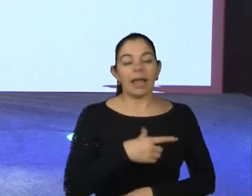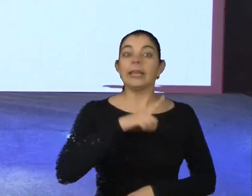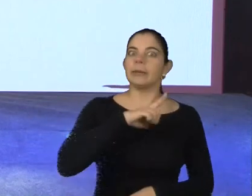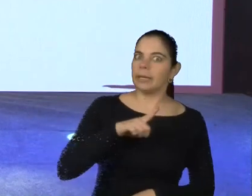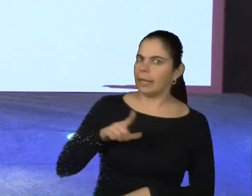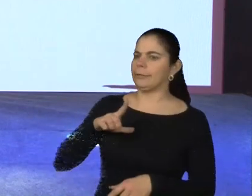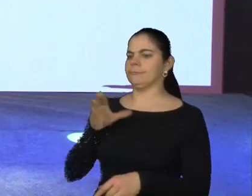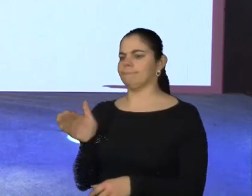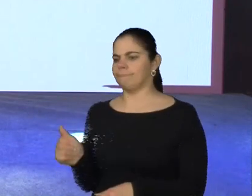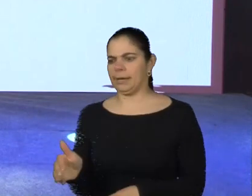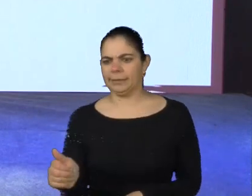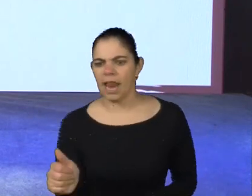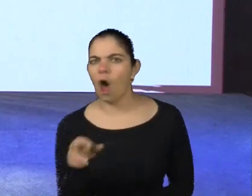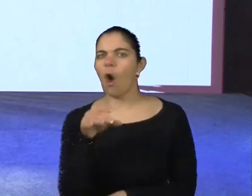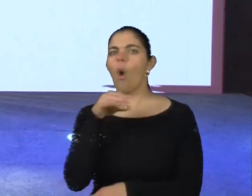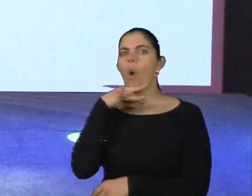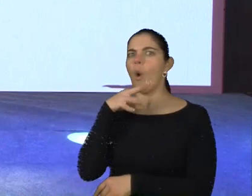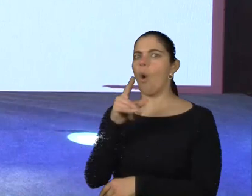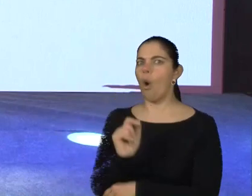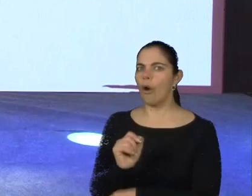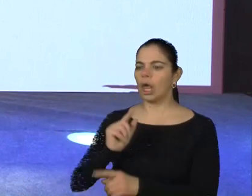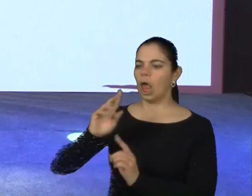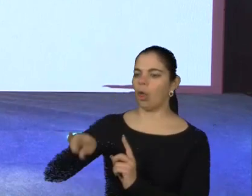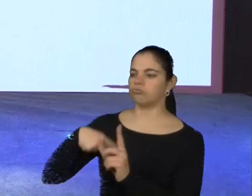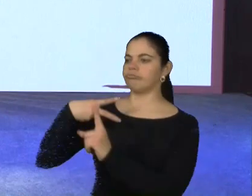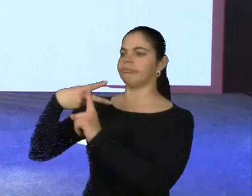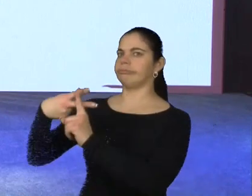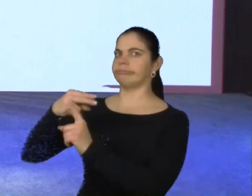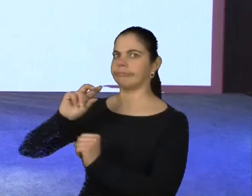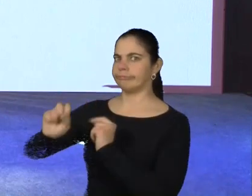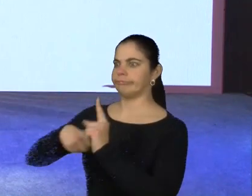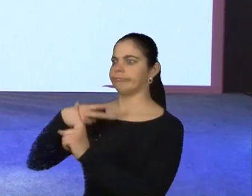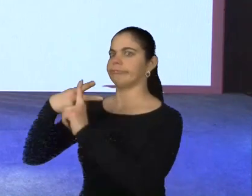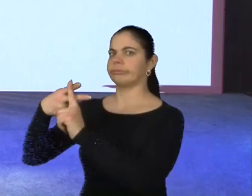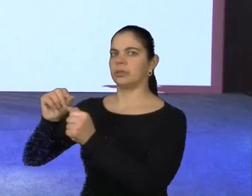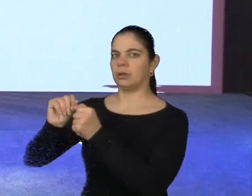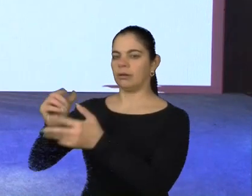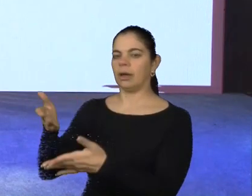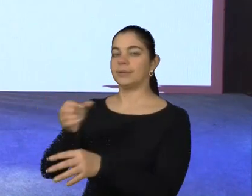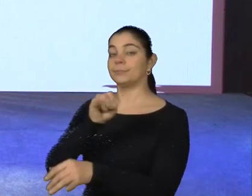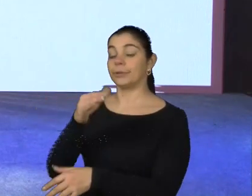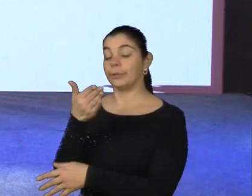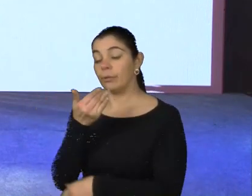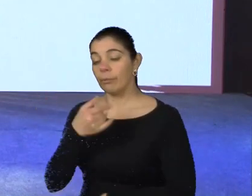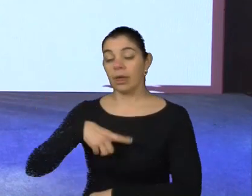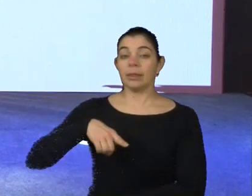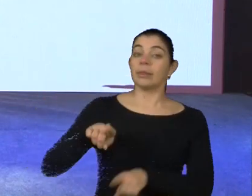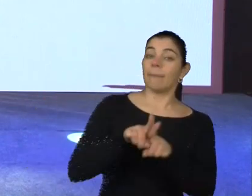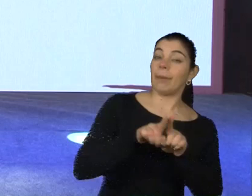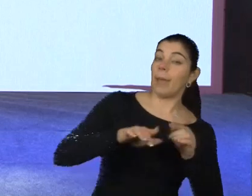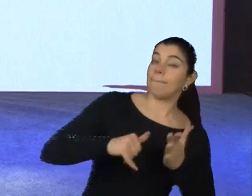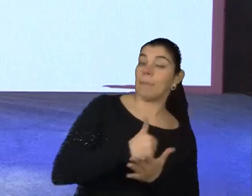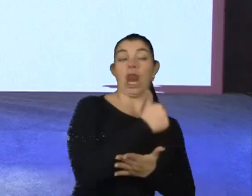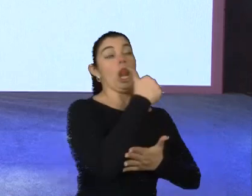acabam se reproduzindo e inflamando? Melhora da transmissão sináptica. Isso significa o quê? Melhora